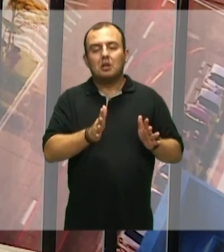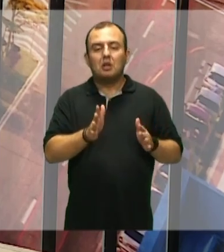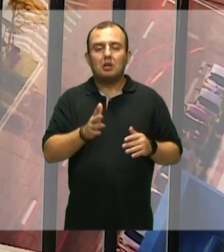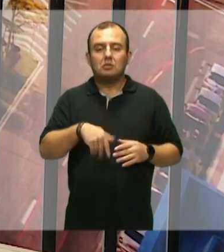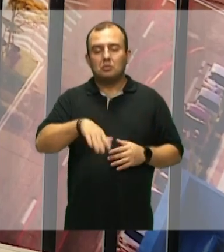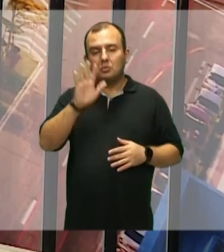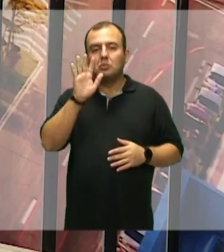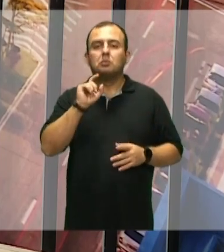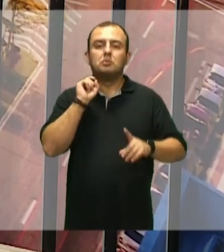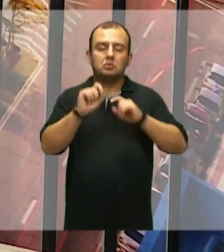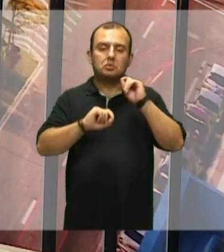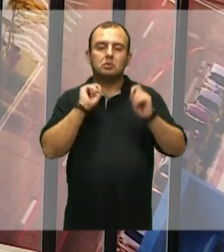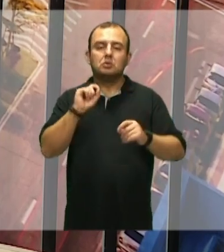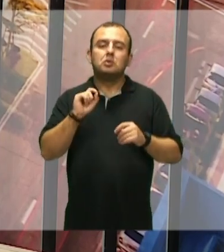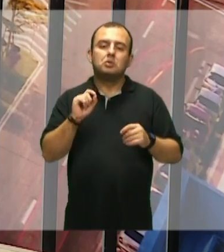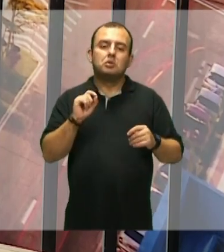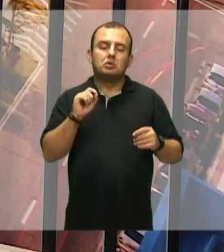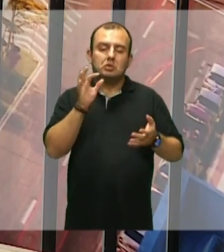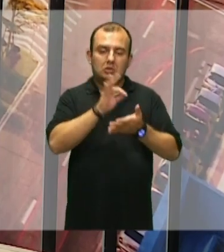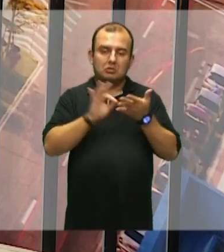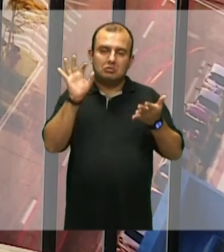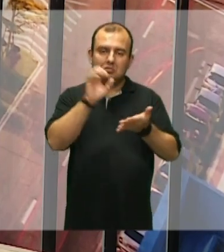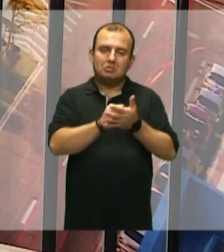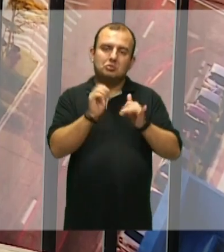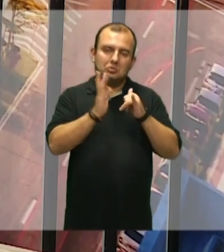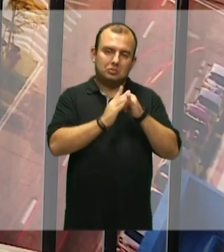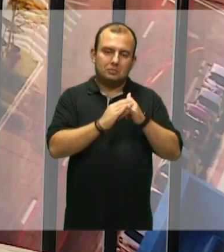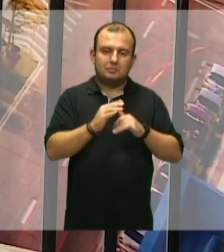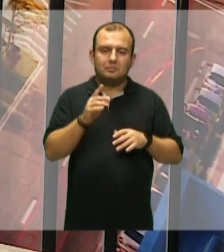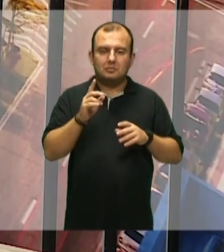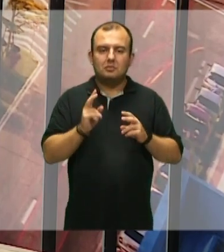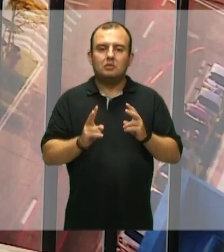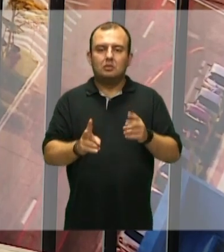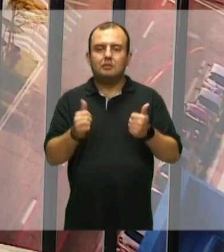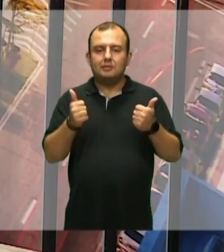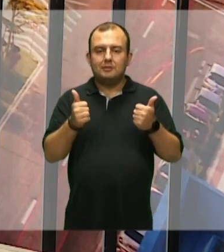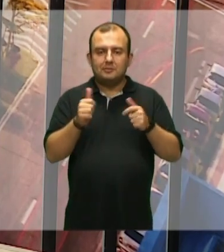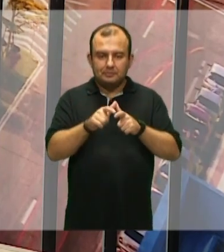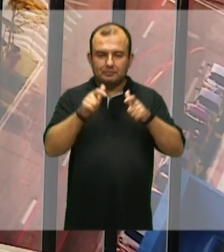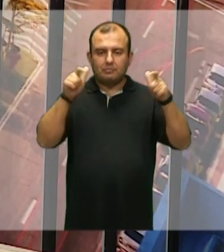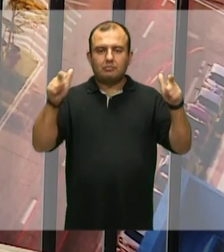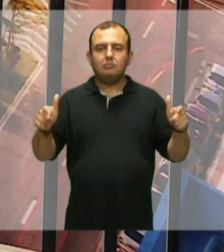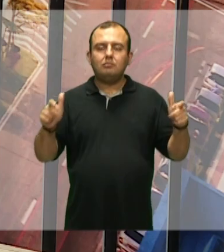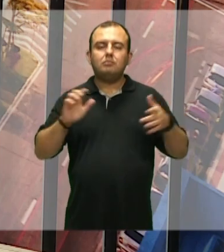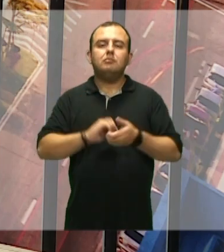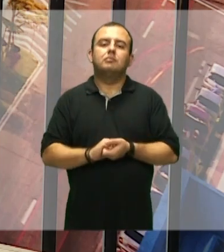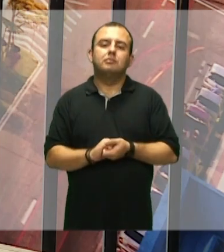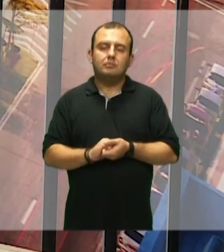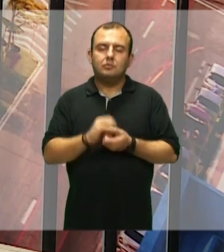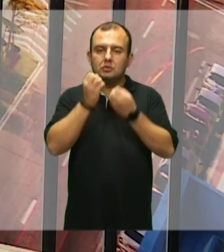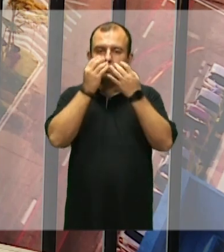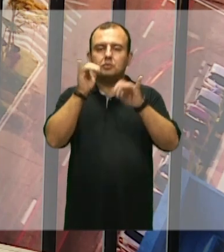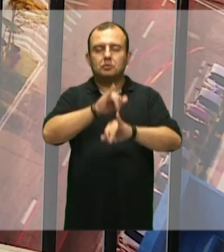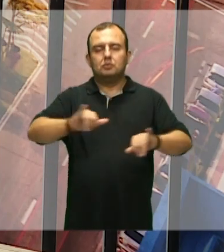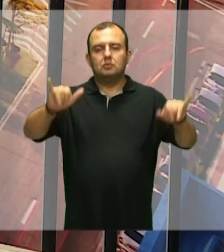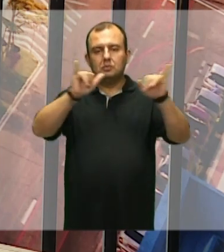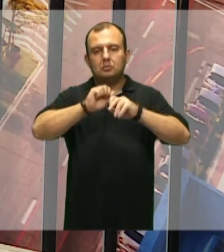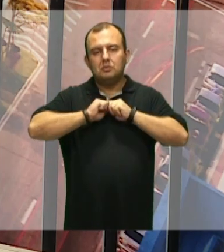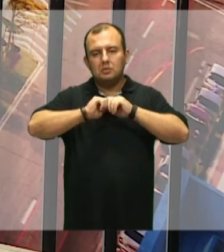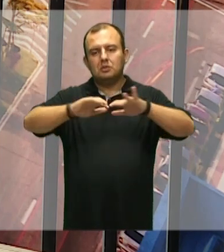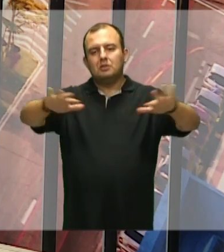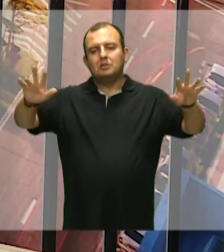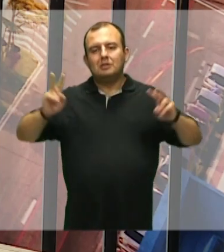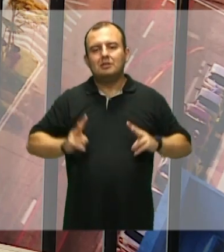com mais inscritos. Vamos aumentar e fazer a boa informação